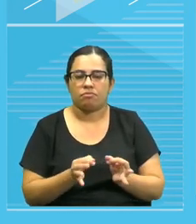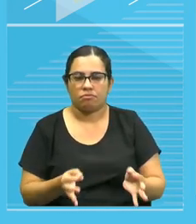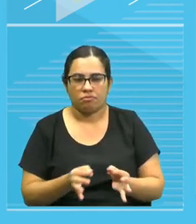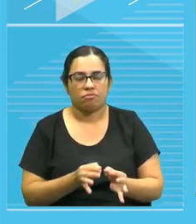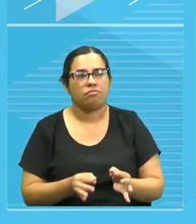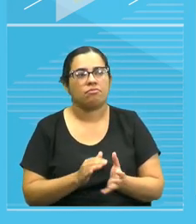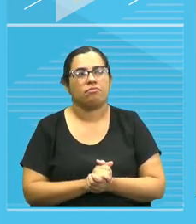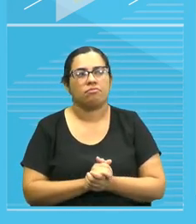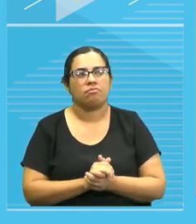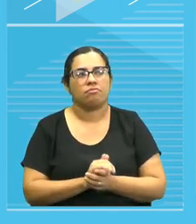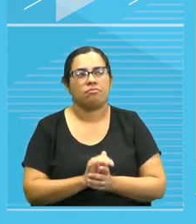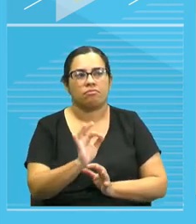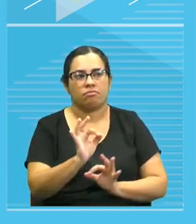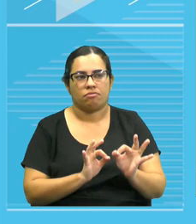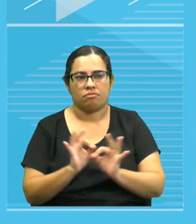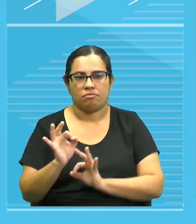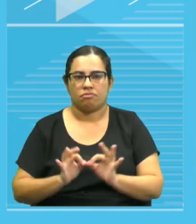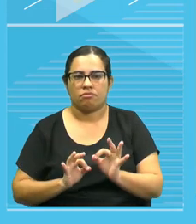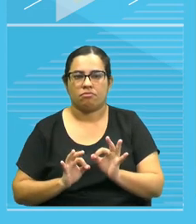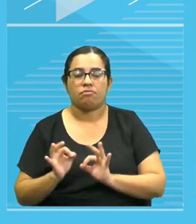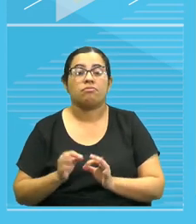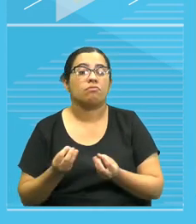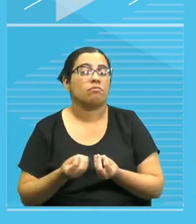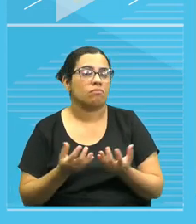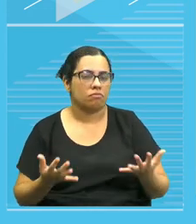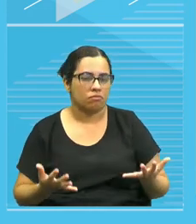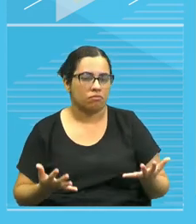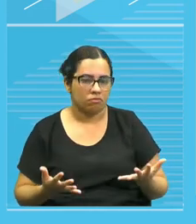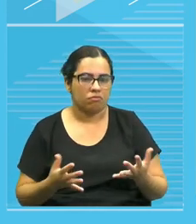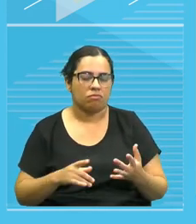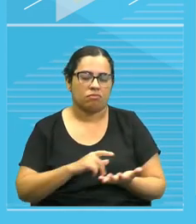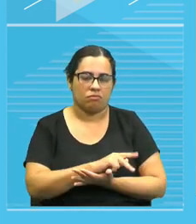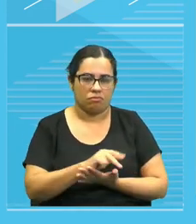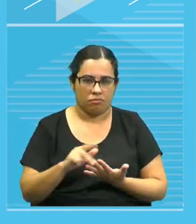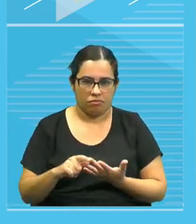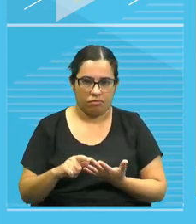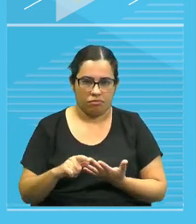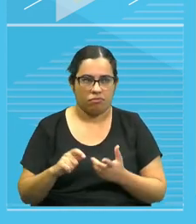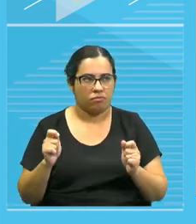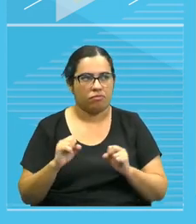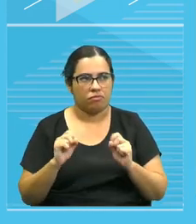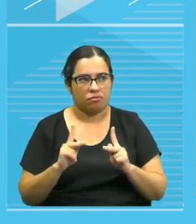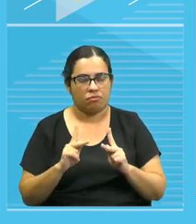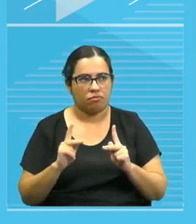você está montando substâncias compostas beleza